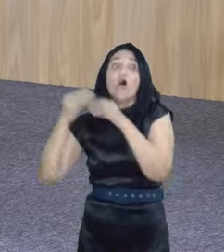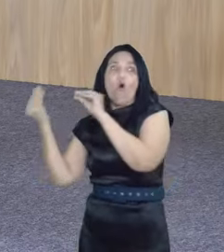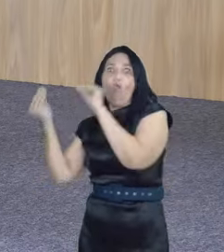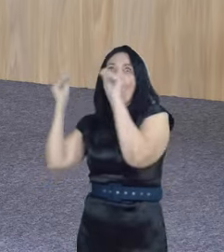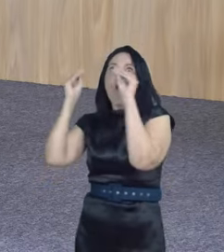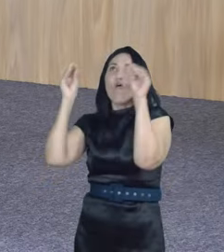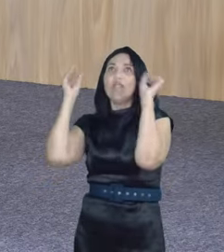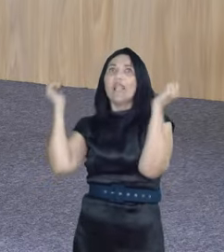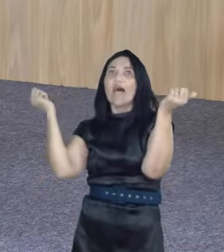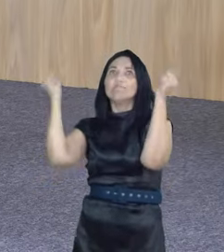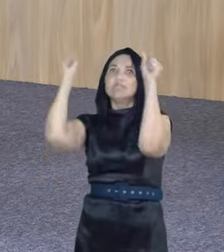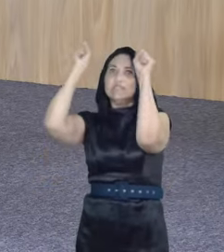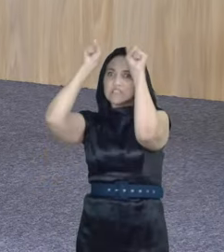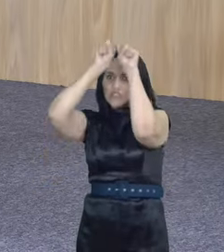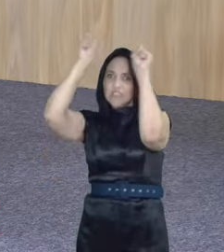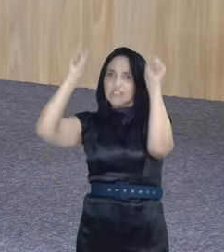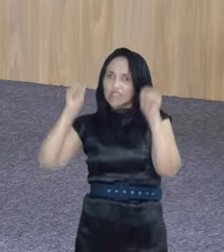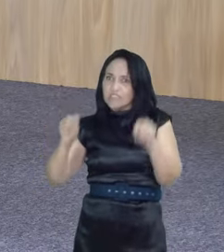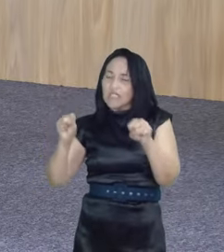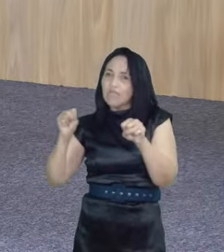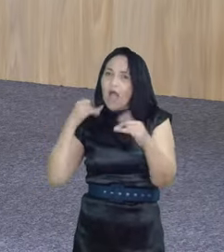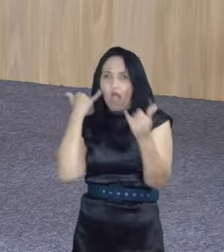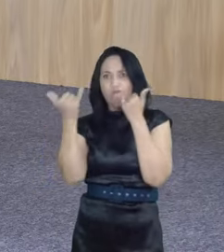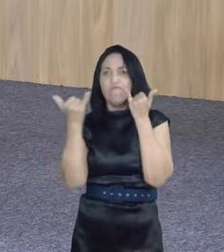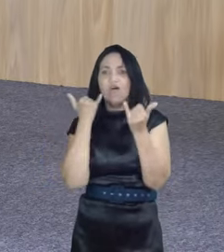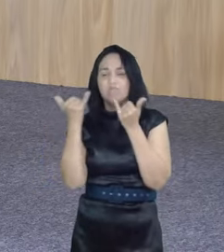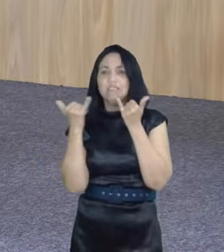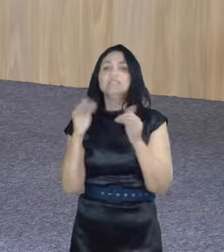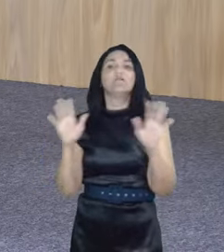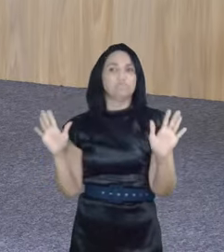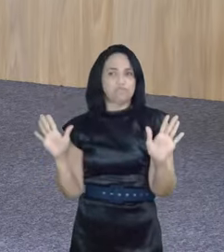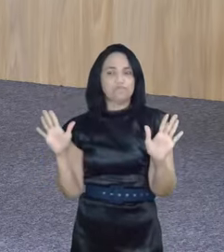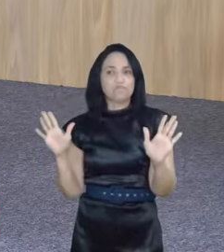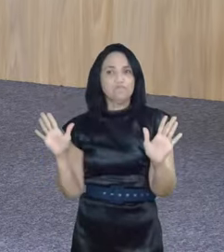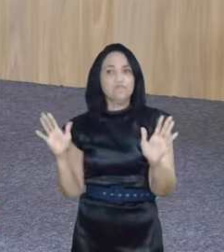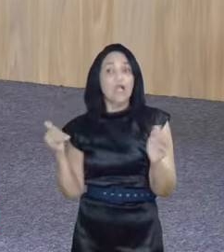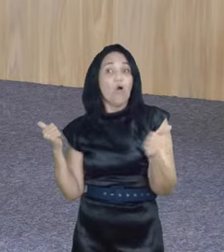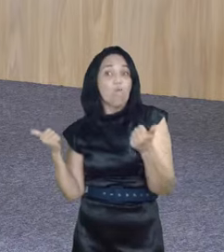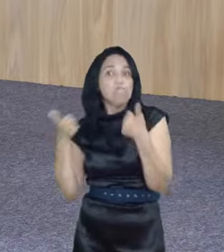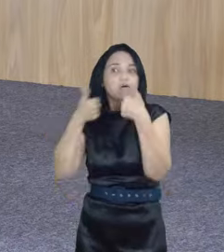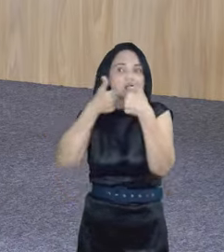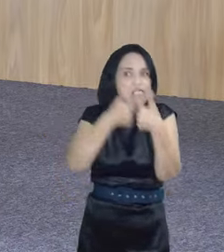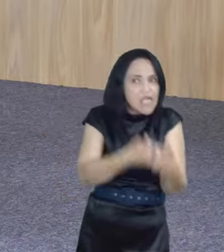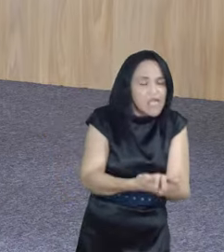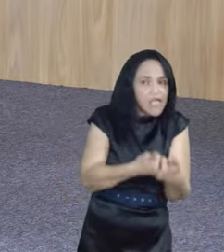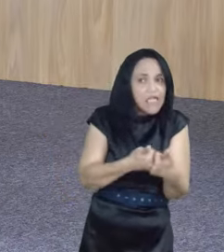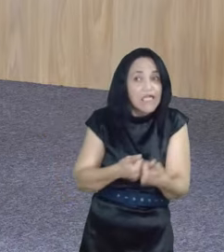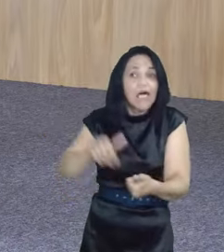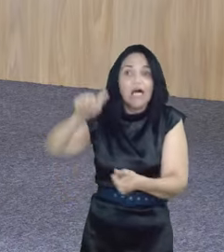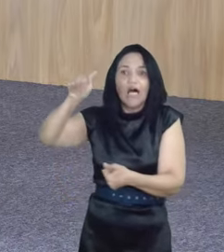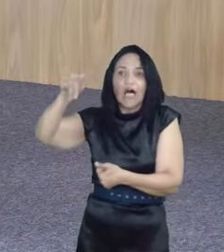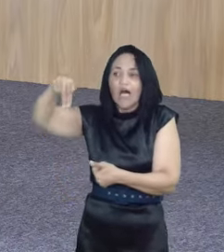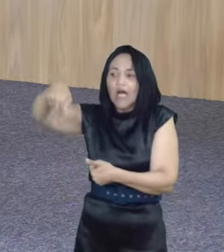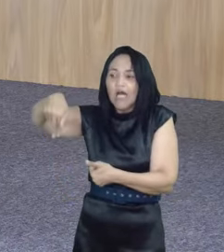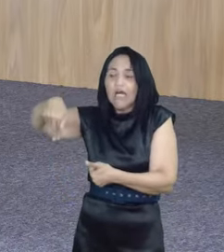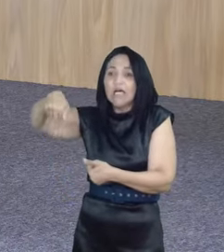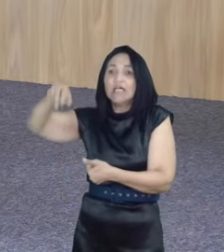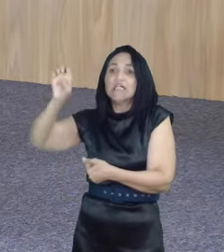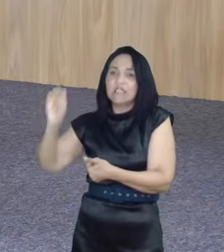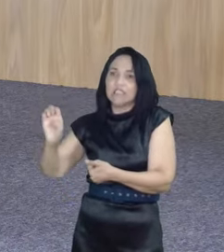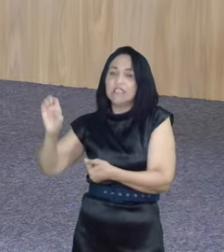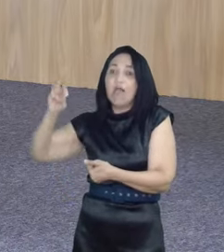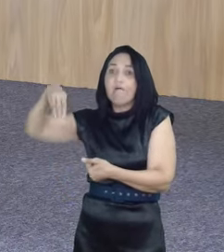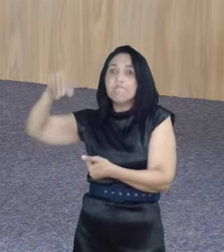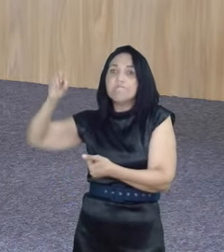Outra que eu não posso deixar eu esquecendo, companheira Anne Moura, da Secretaria de Mulheres do PT. A Secretaria de